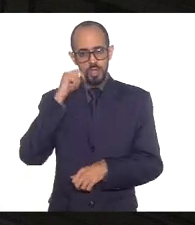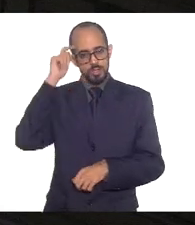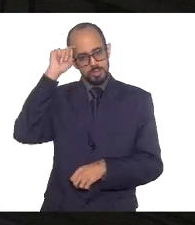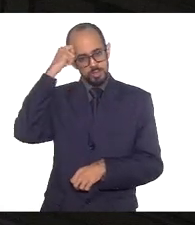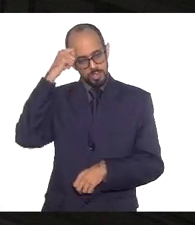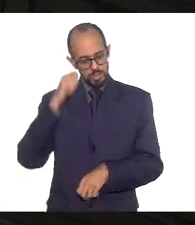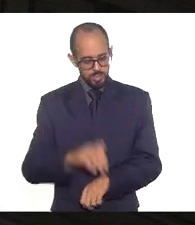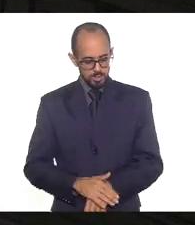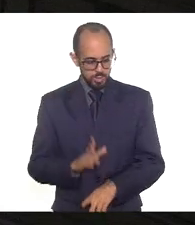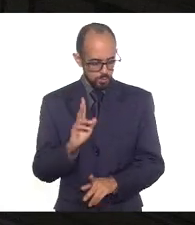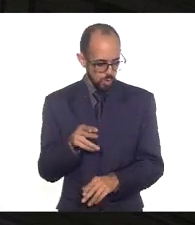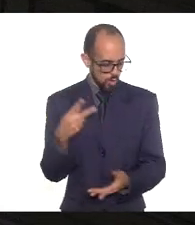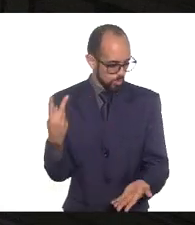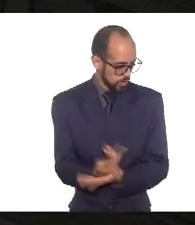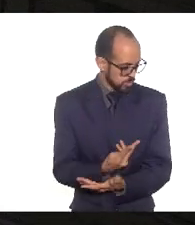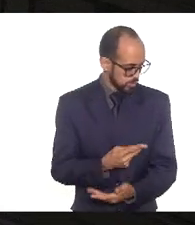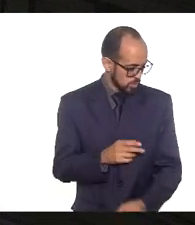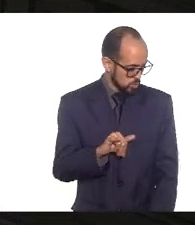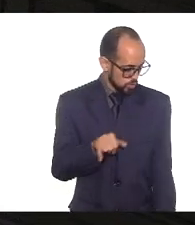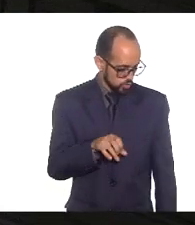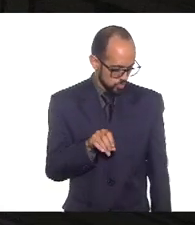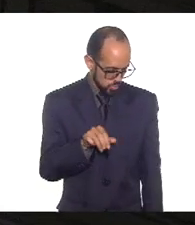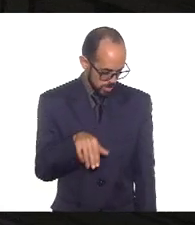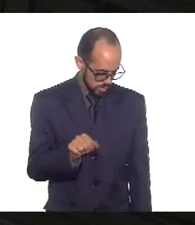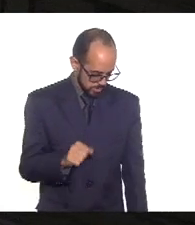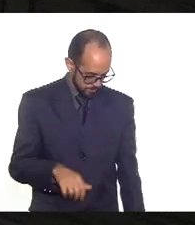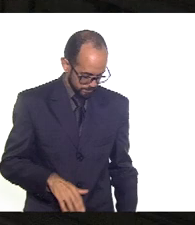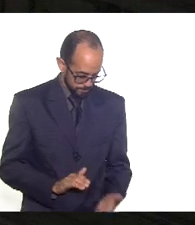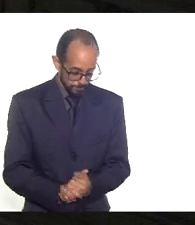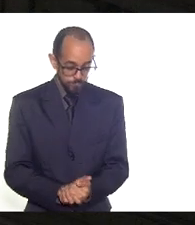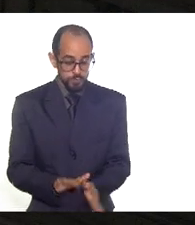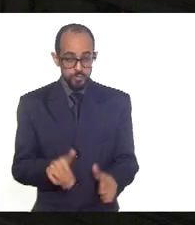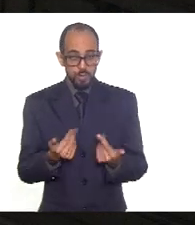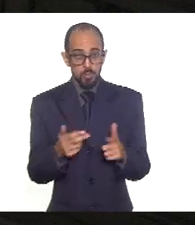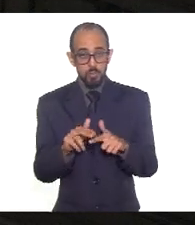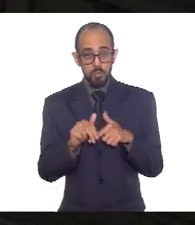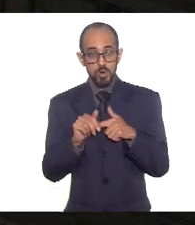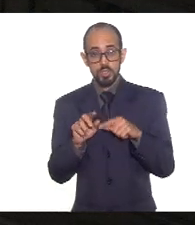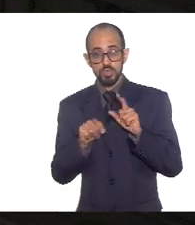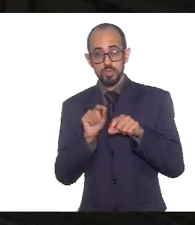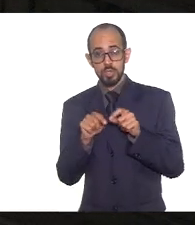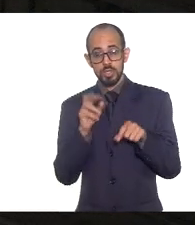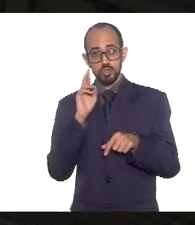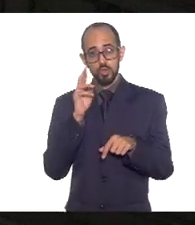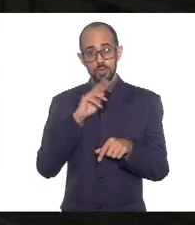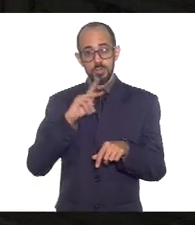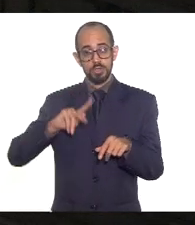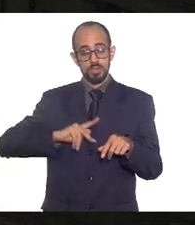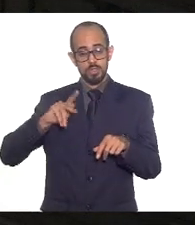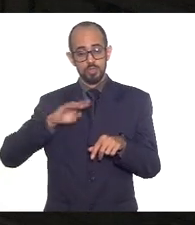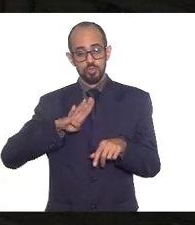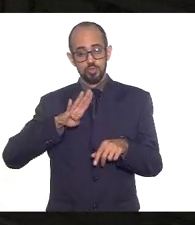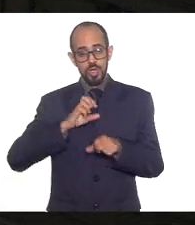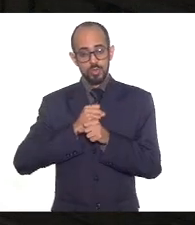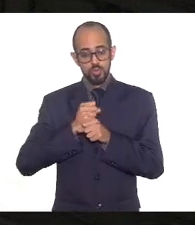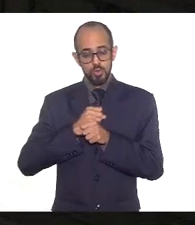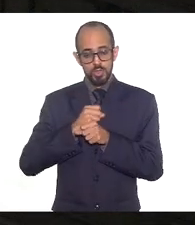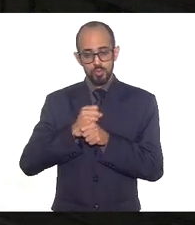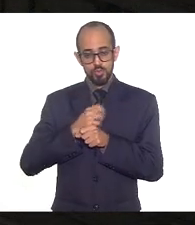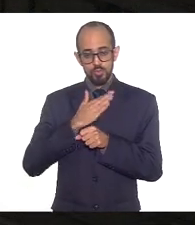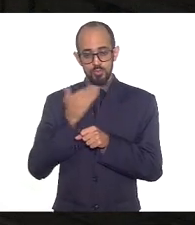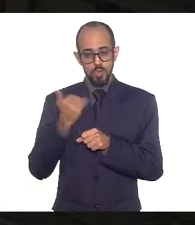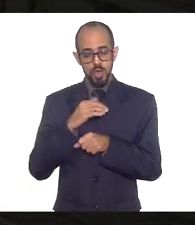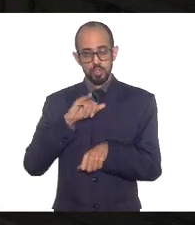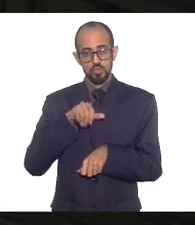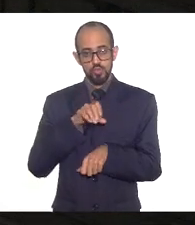negras como perdemos a Joana Então nesse sentido seu presidente e nos quatro anos de morte de Joana